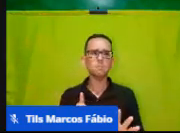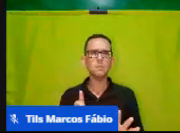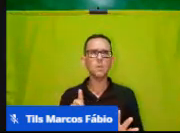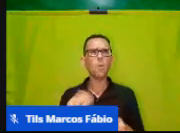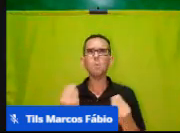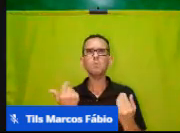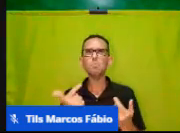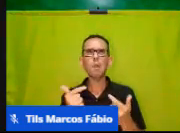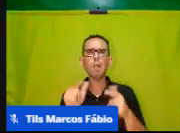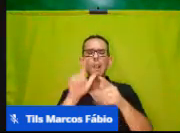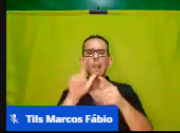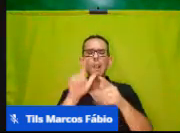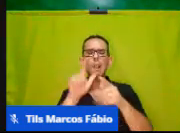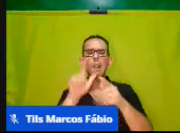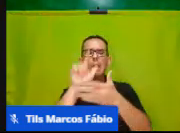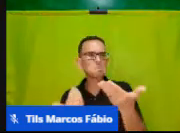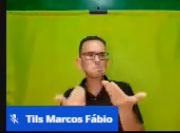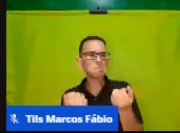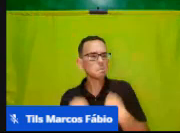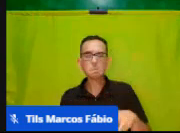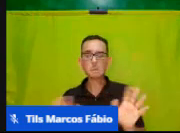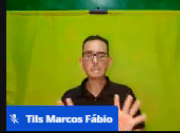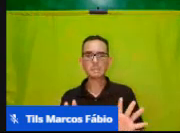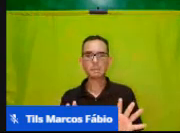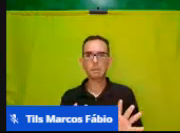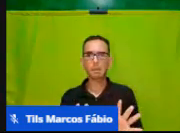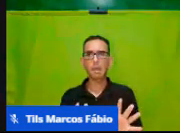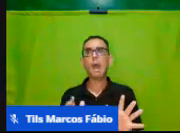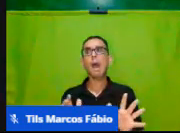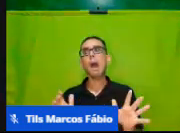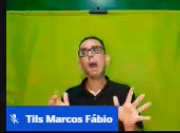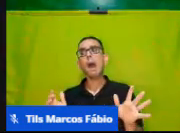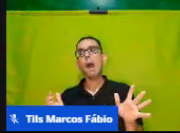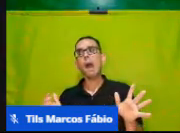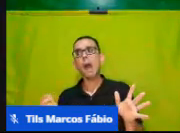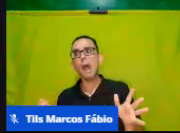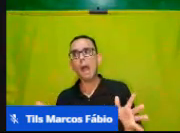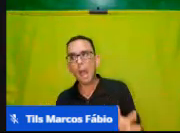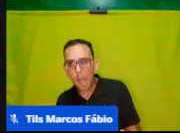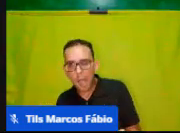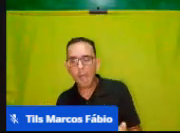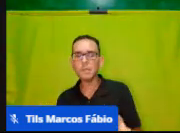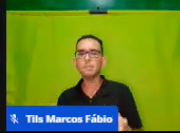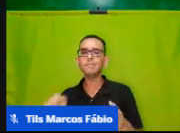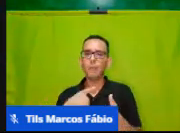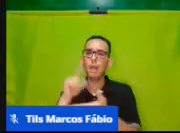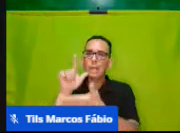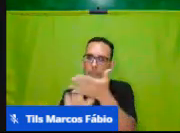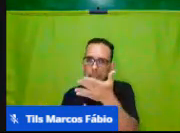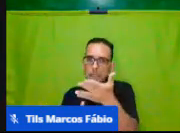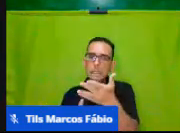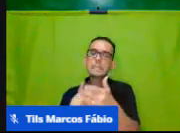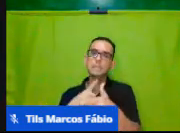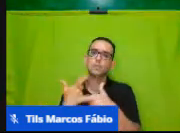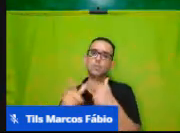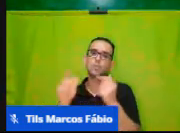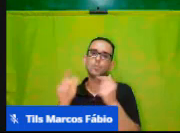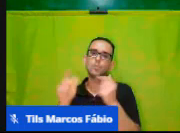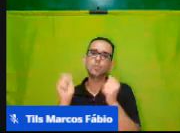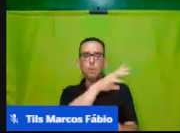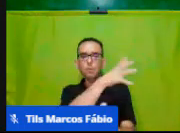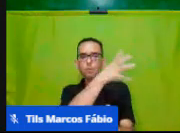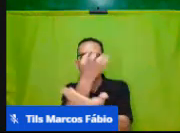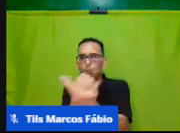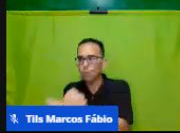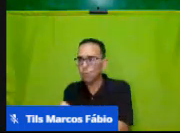importância, né? Eu acho que ele olharia mais se eu estivesse monetizando, alguma coisa assim. E aí eu faço o download,